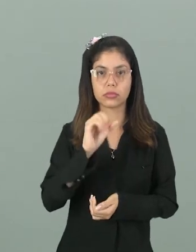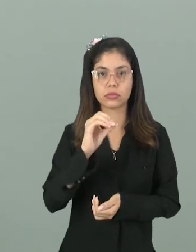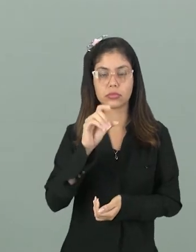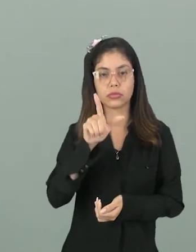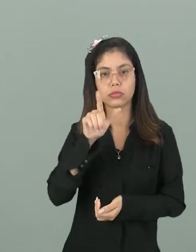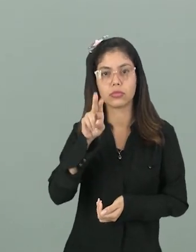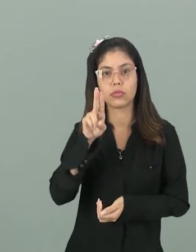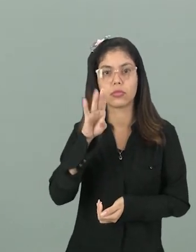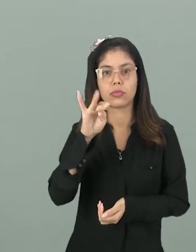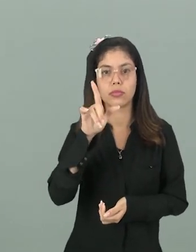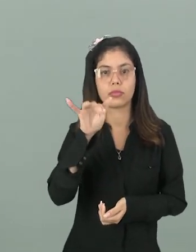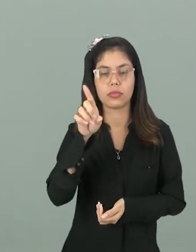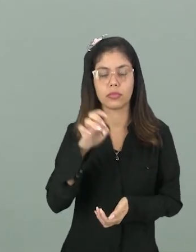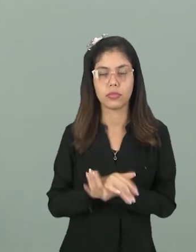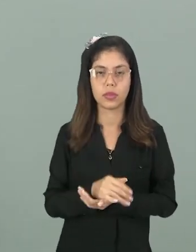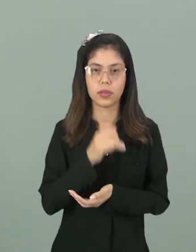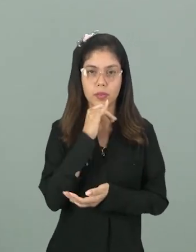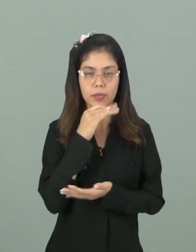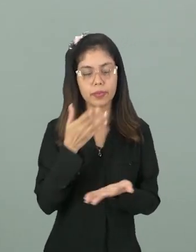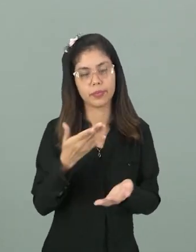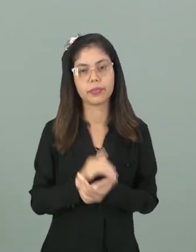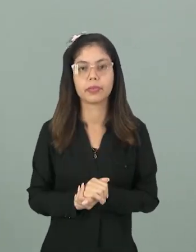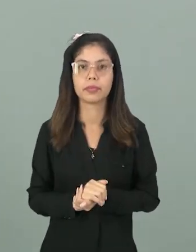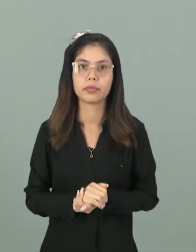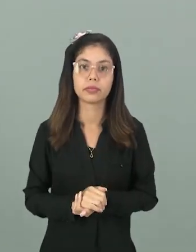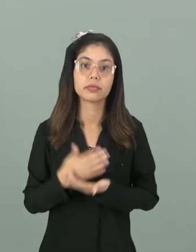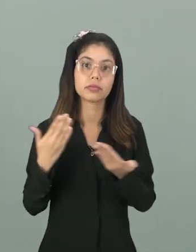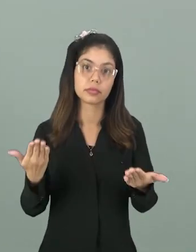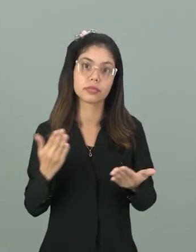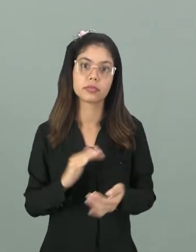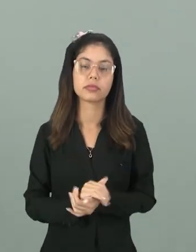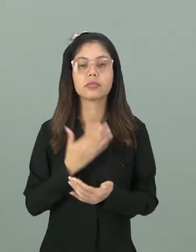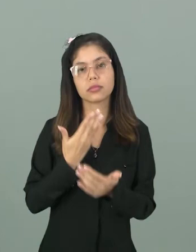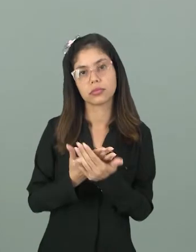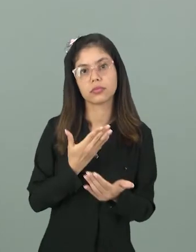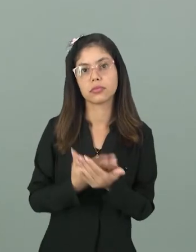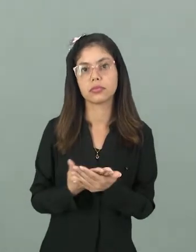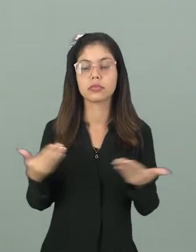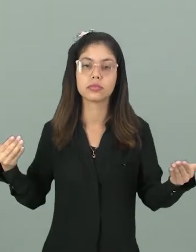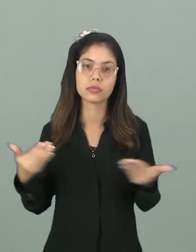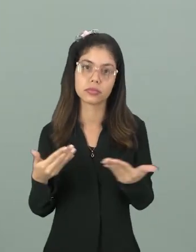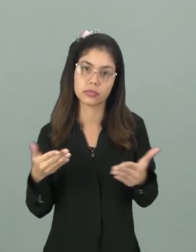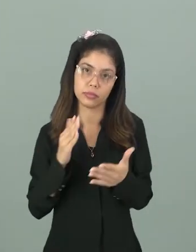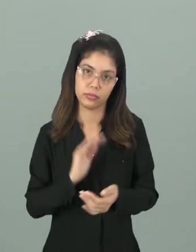para vocês e citei aí alguns exemplos, tá bom? Então, essa foi a nossa